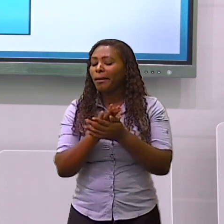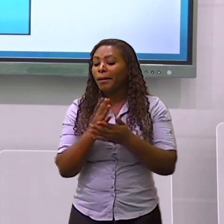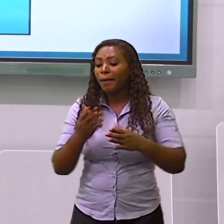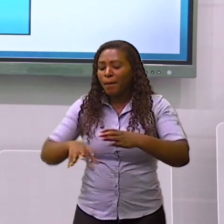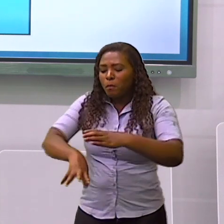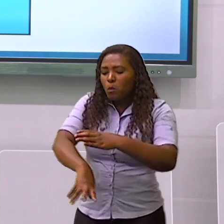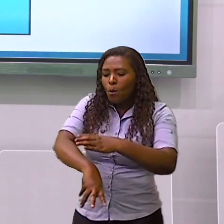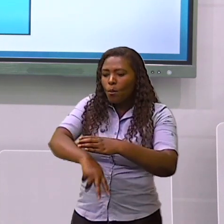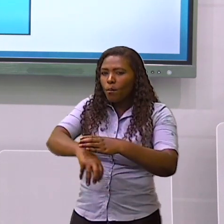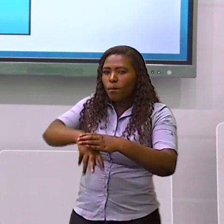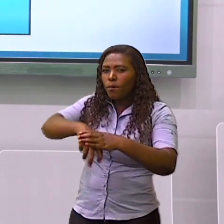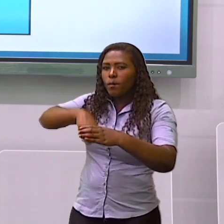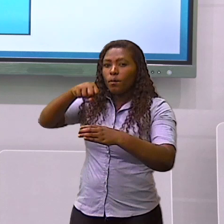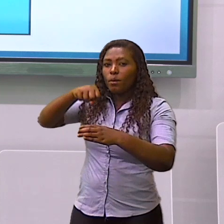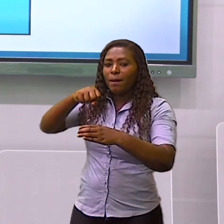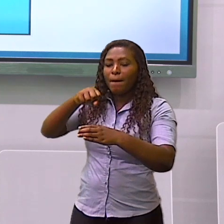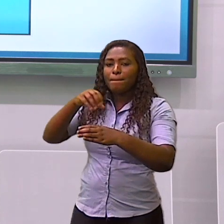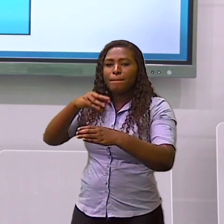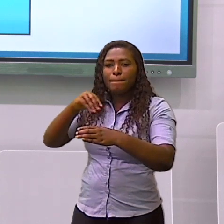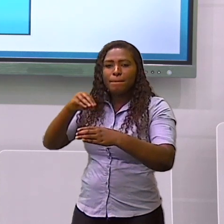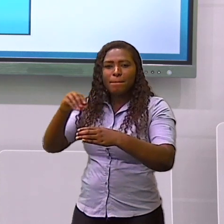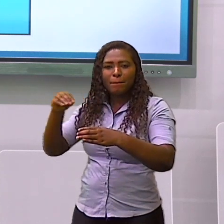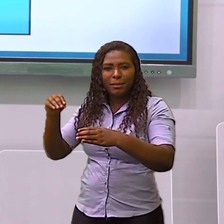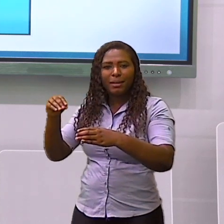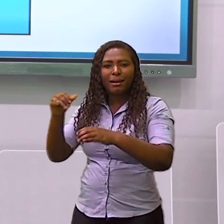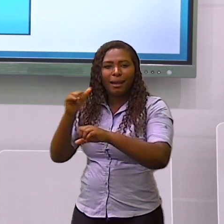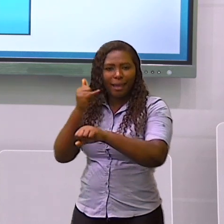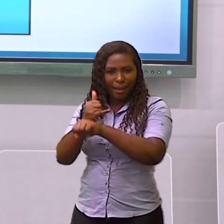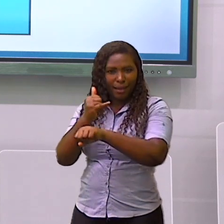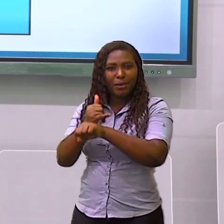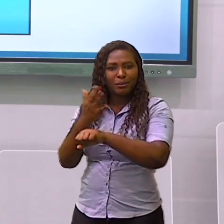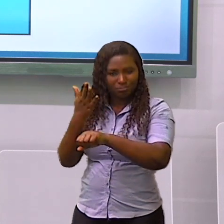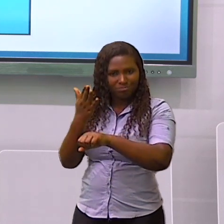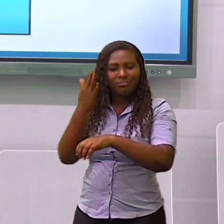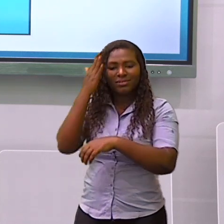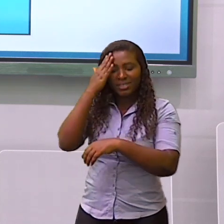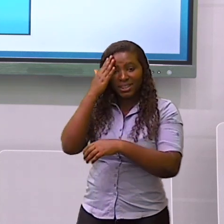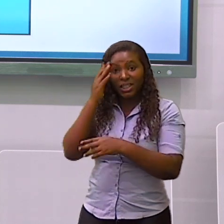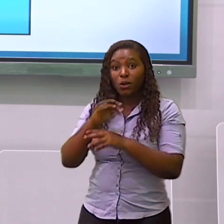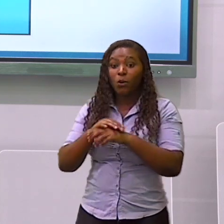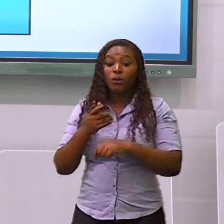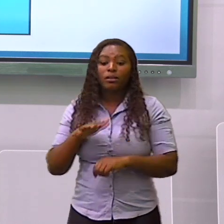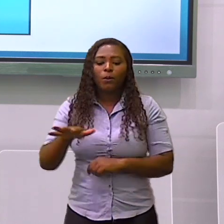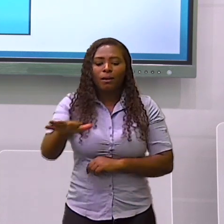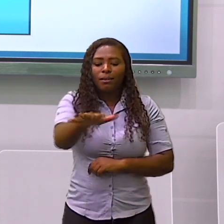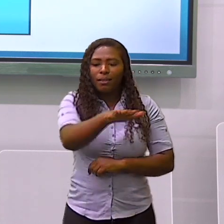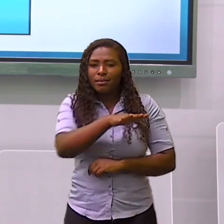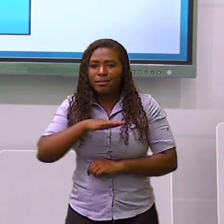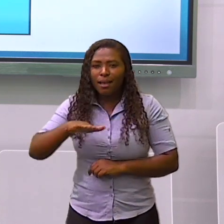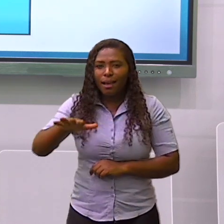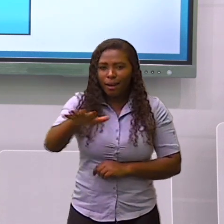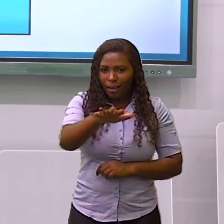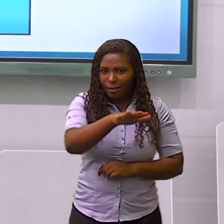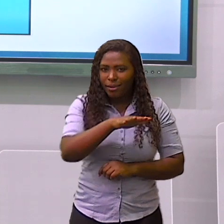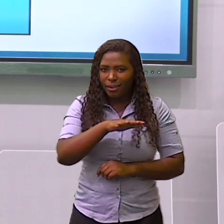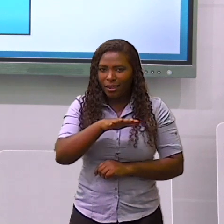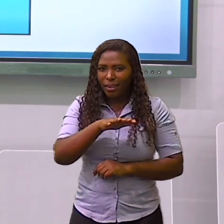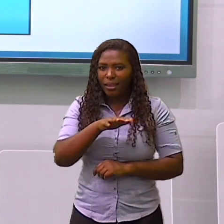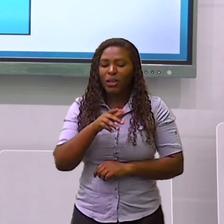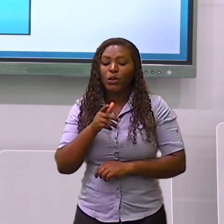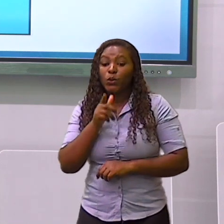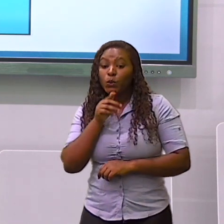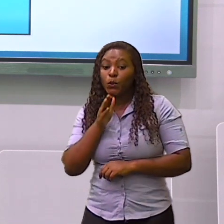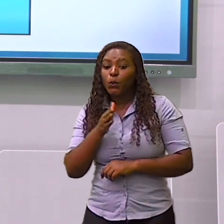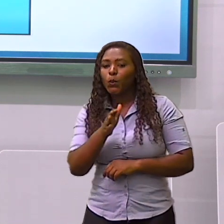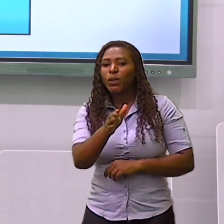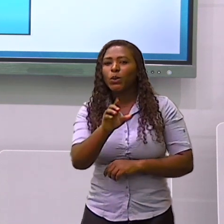Na região do Vale do Rio Doce, essa atividade é muito presente. Então, hoje nós vamos falar um